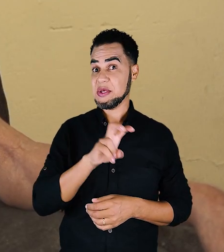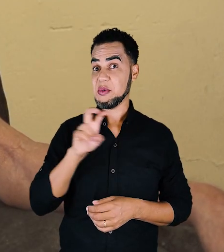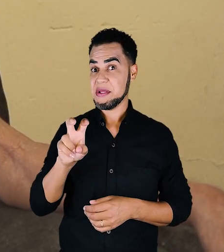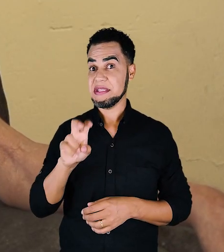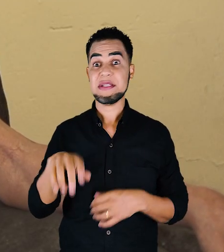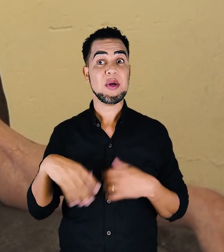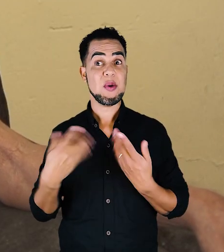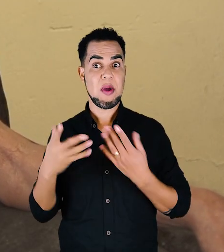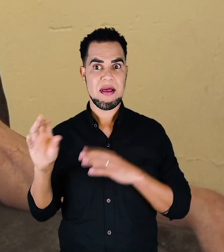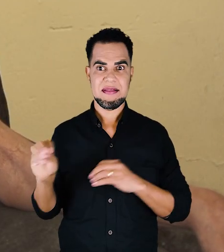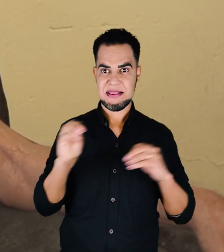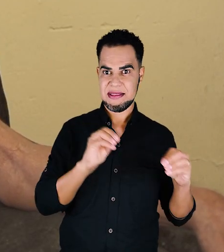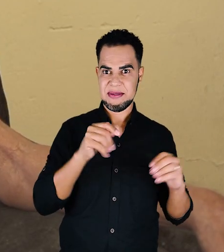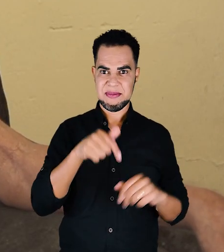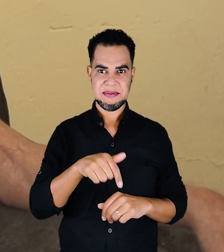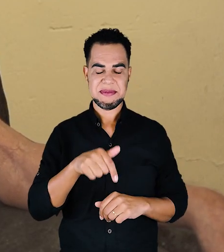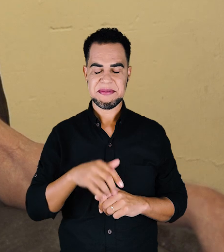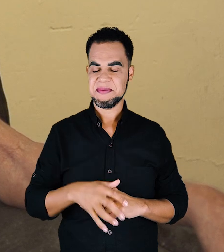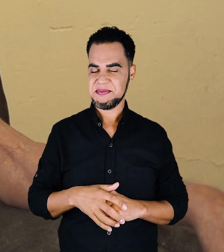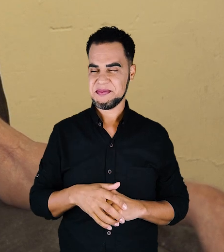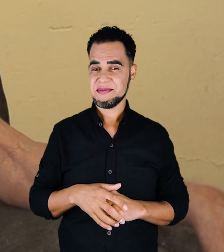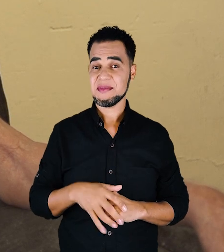55, quando eu mudei para aqui,